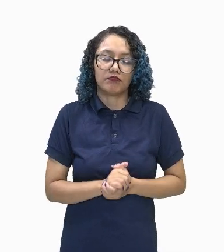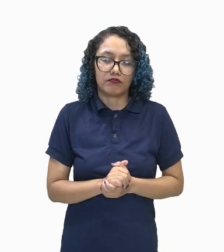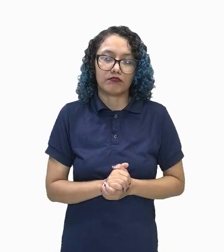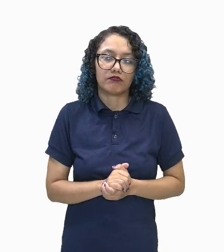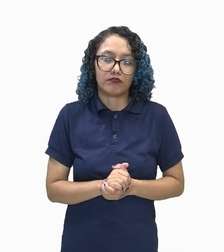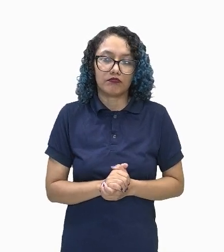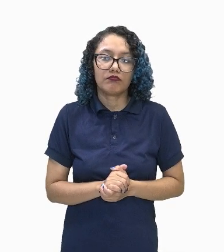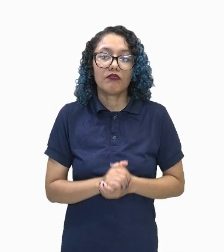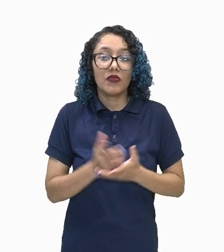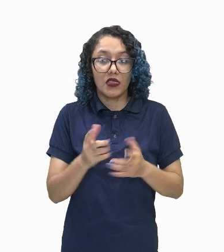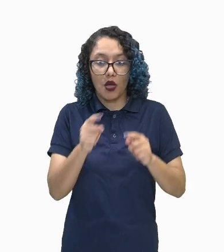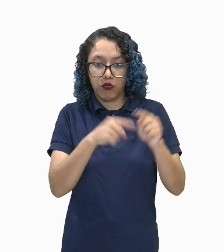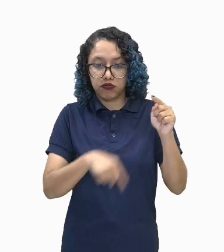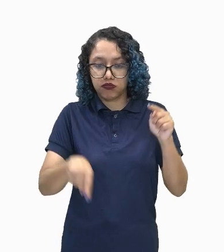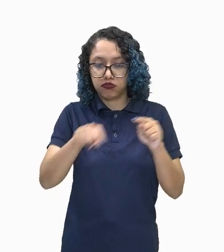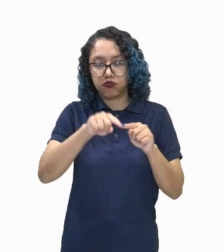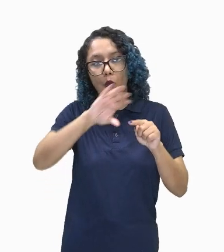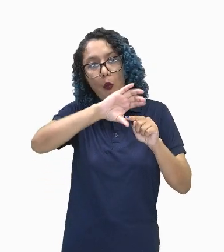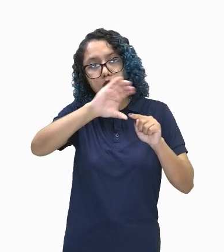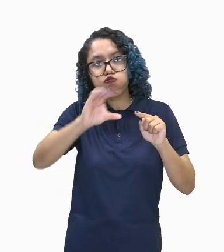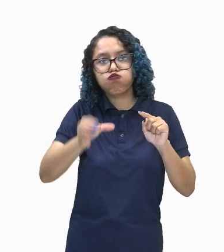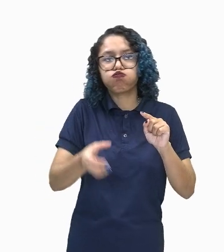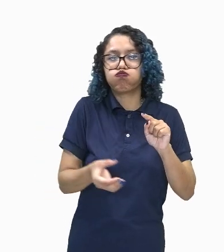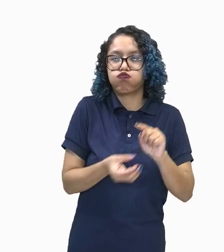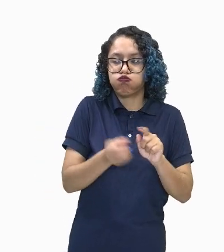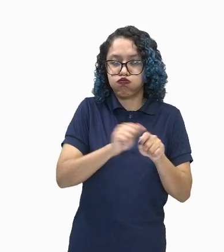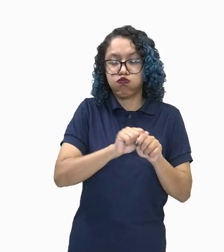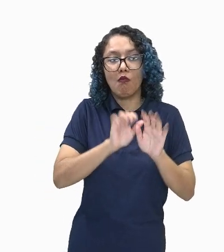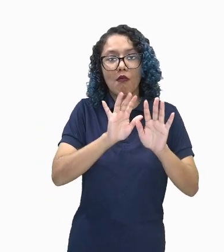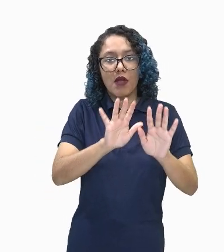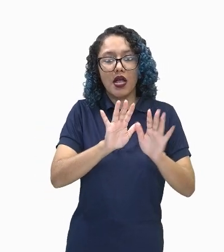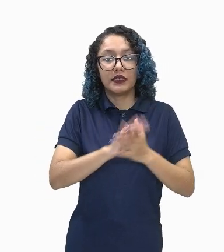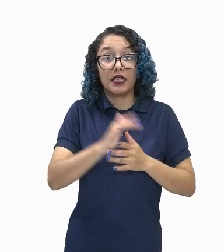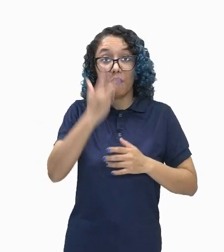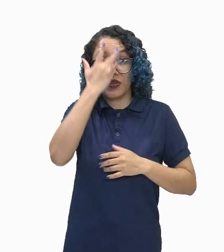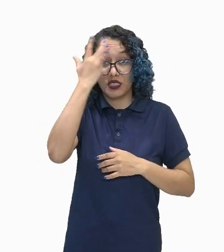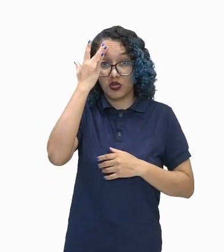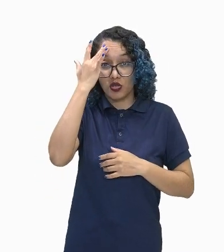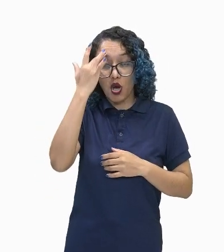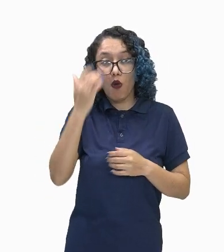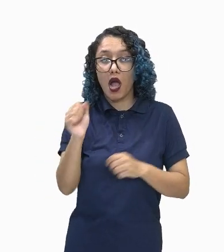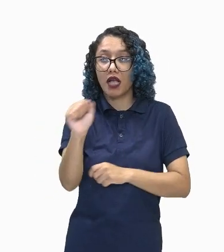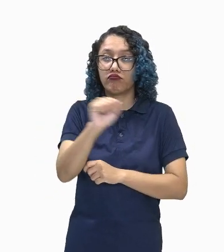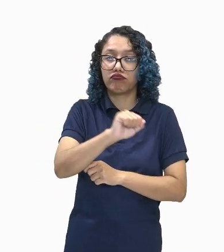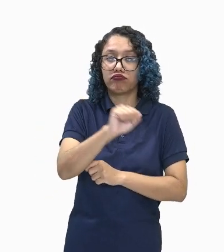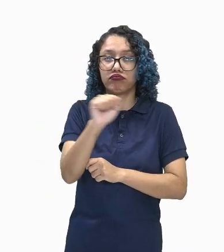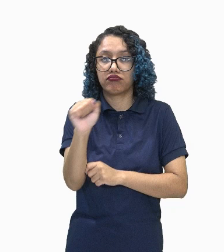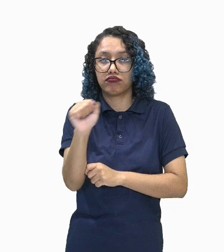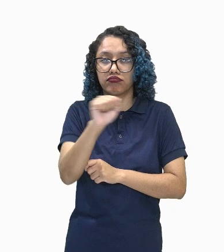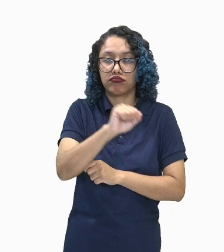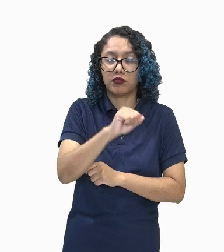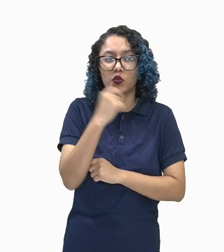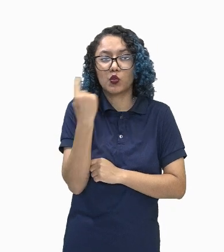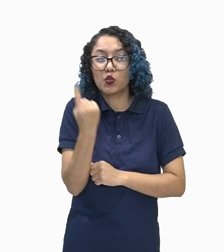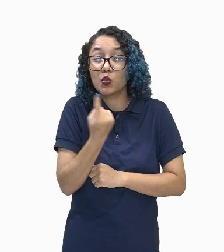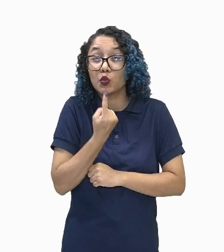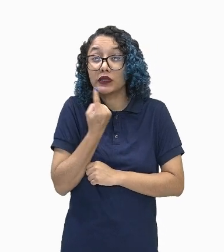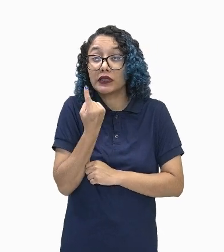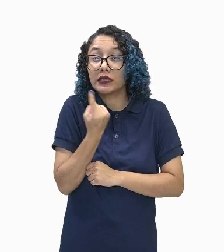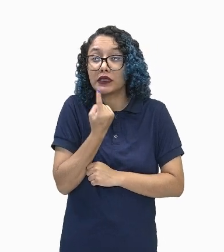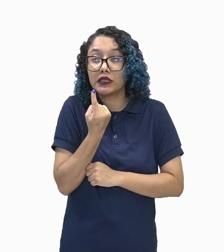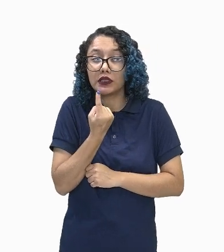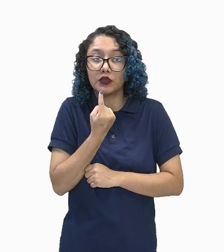de um lugar para outro, tem que estar cheio. Mas quem está lá, né, caminhando, solitário, está